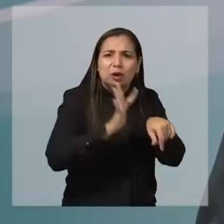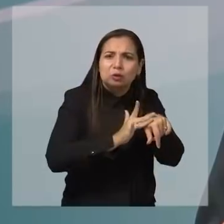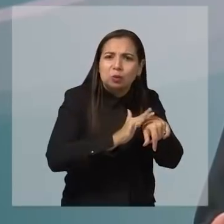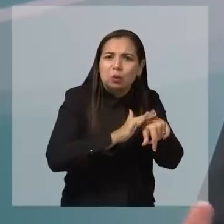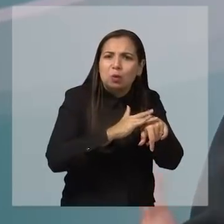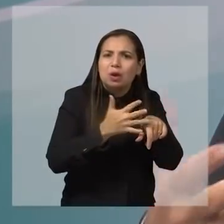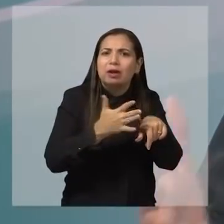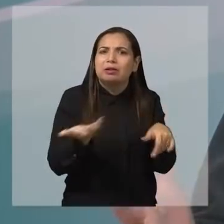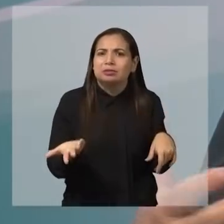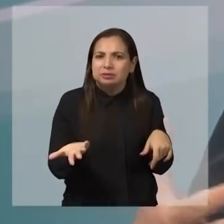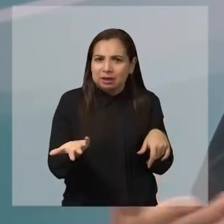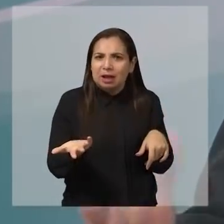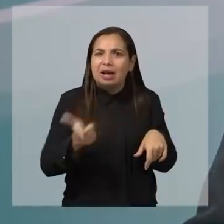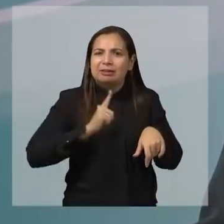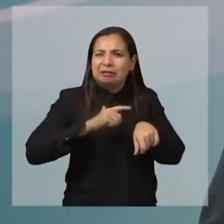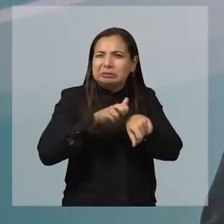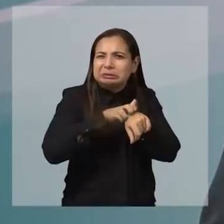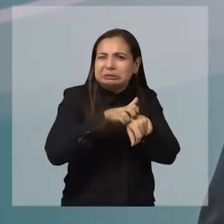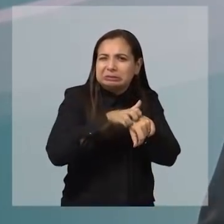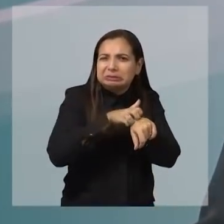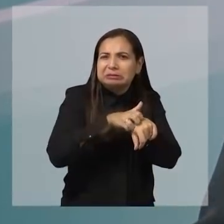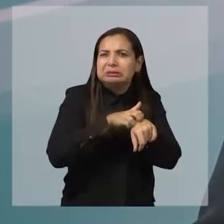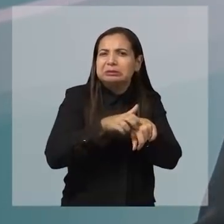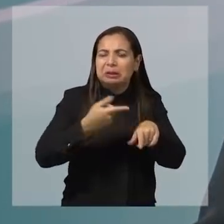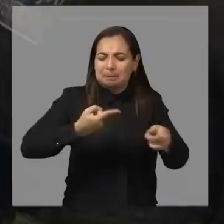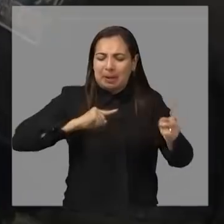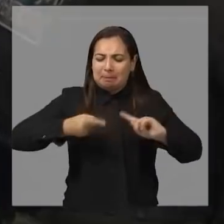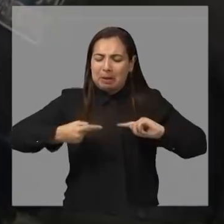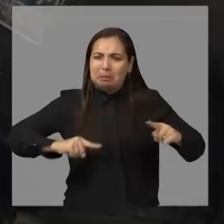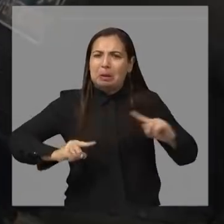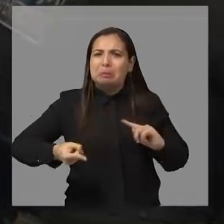Escabiose coceira. A coceira, né? Popular.